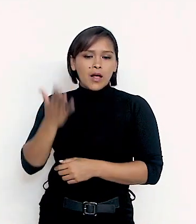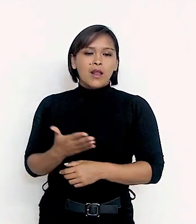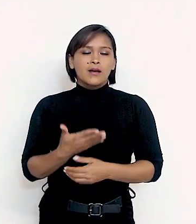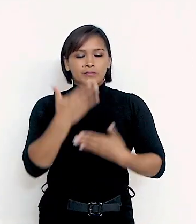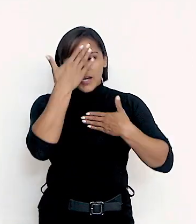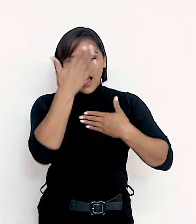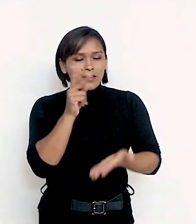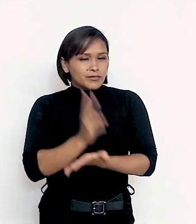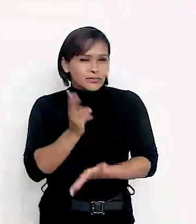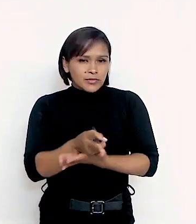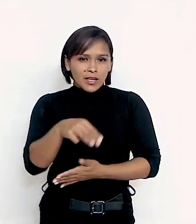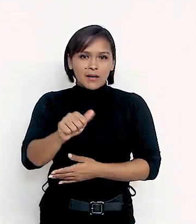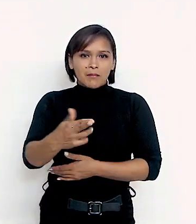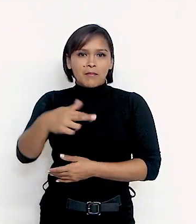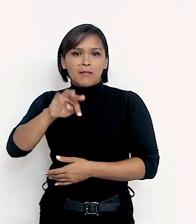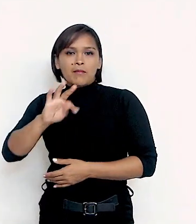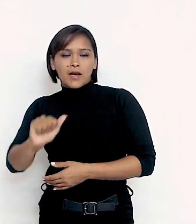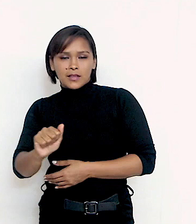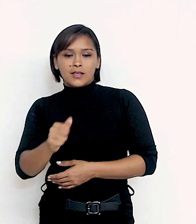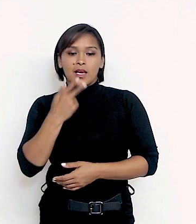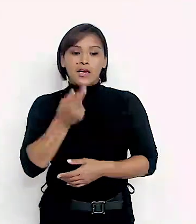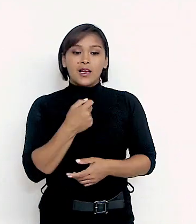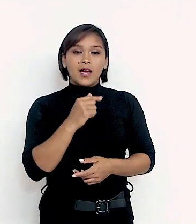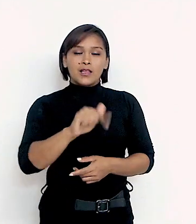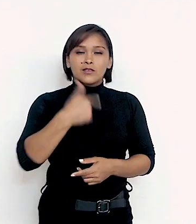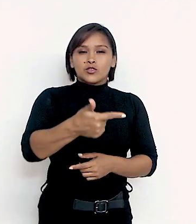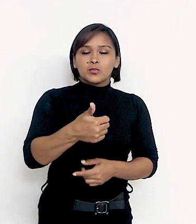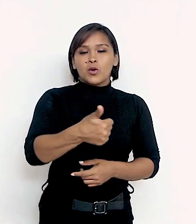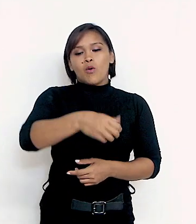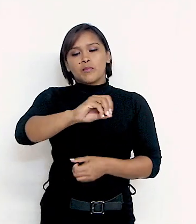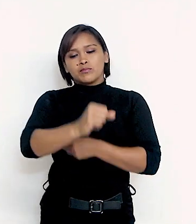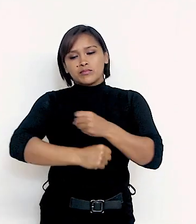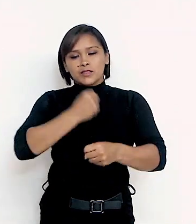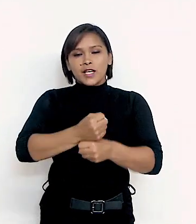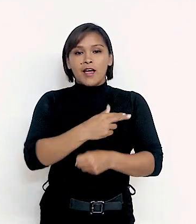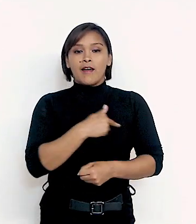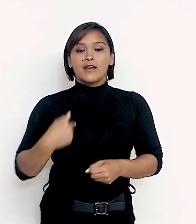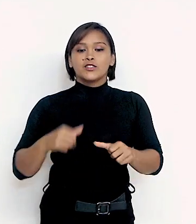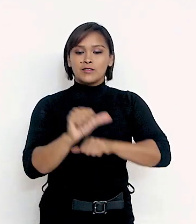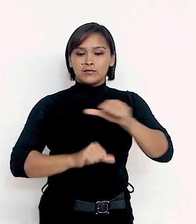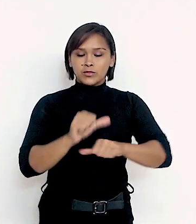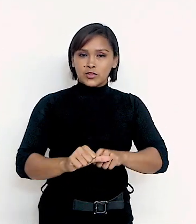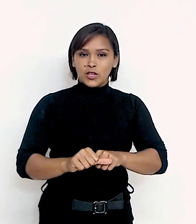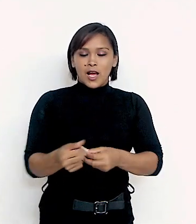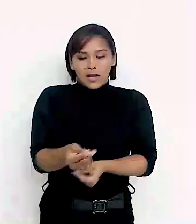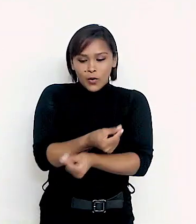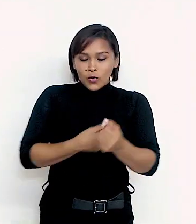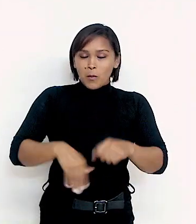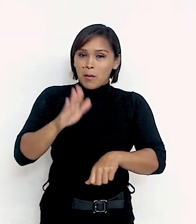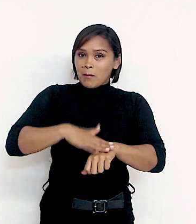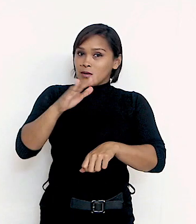participação ativa da marca ela funciona aqui nas próximas décadas a China deverá se tornar a maior economia do mundo